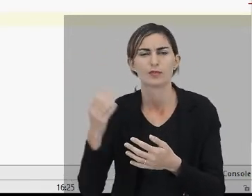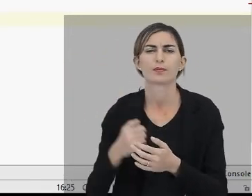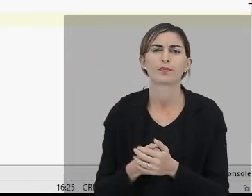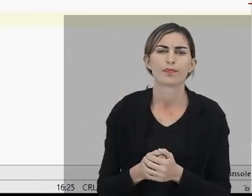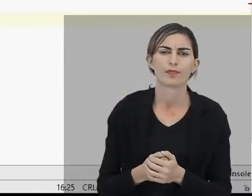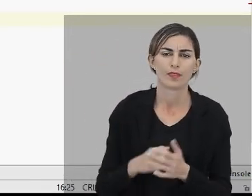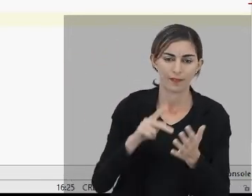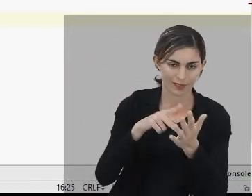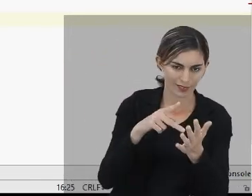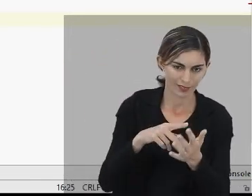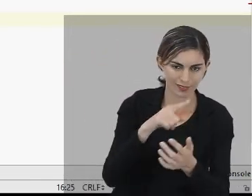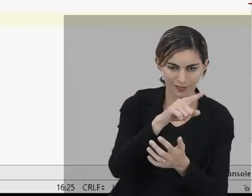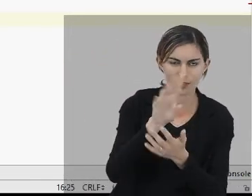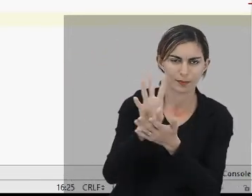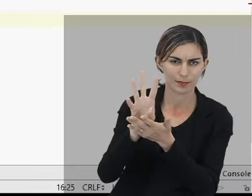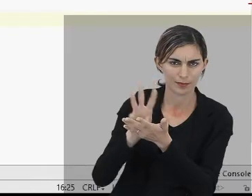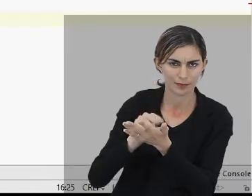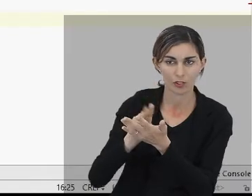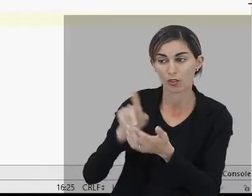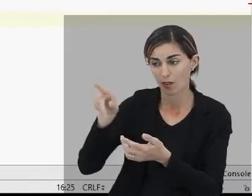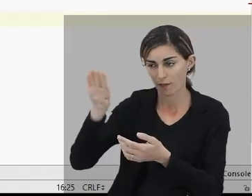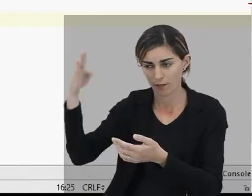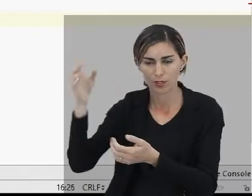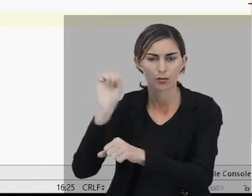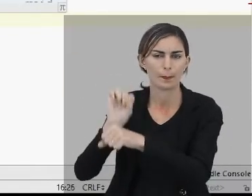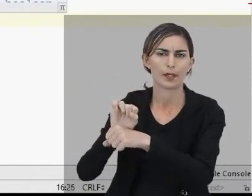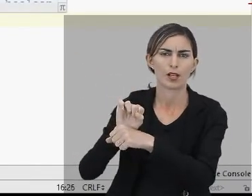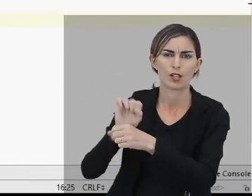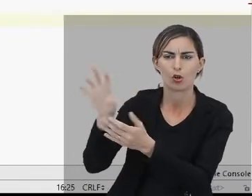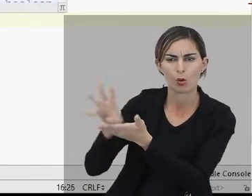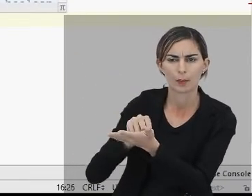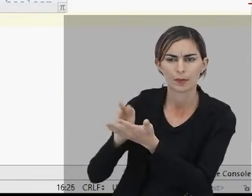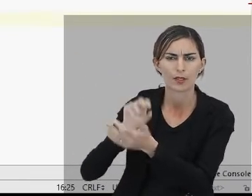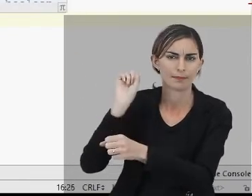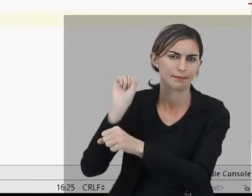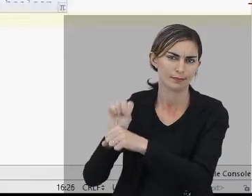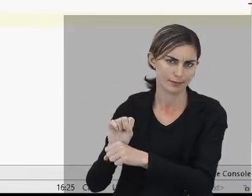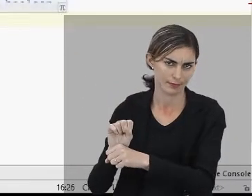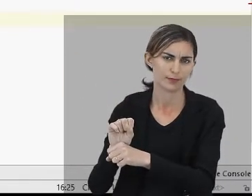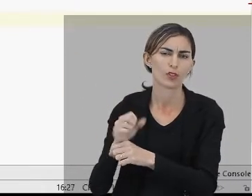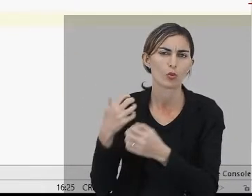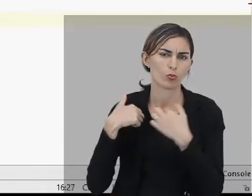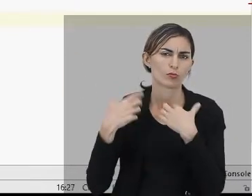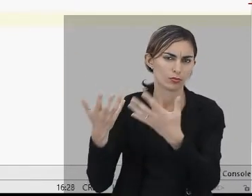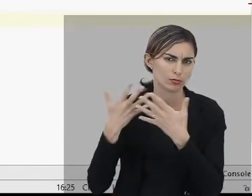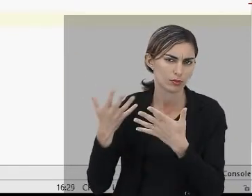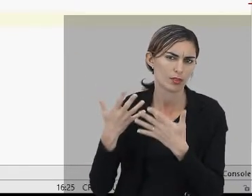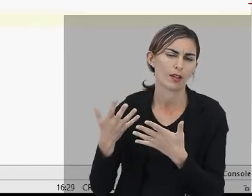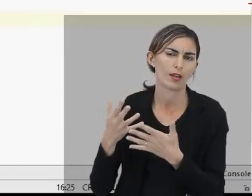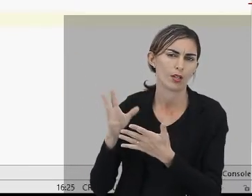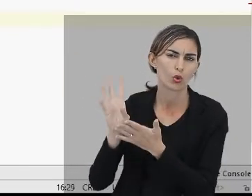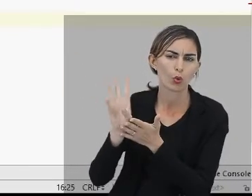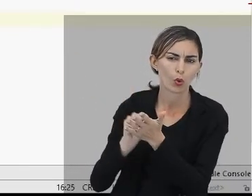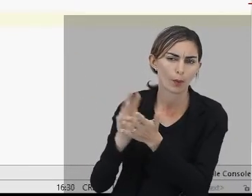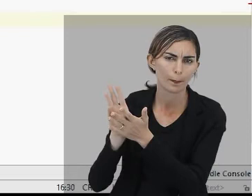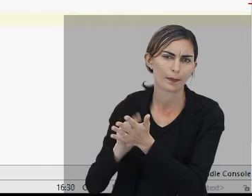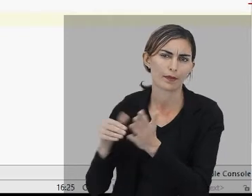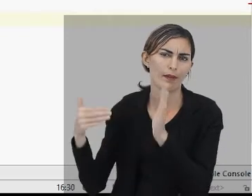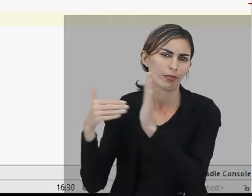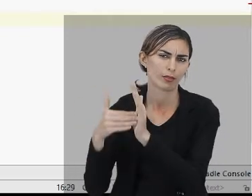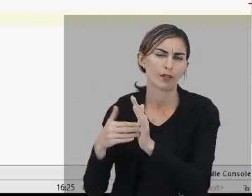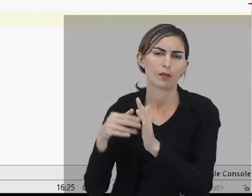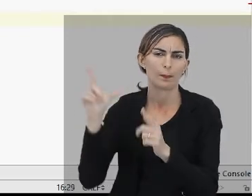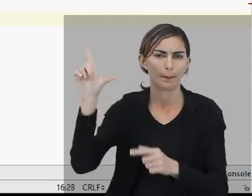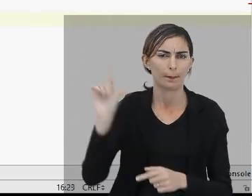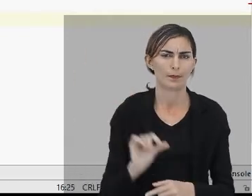ela para de fazer a repetição. Então, eu vou querer que repita enquanto for menor do que 5, já